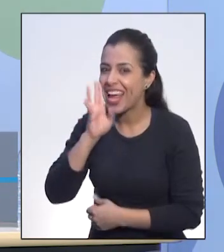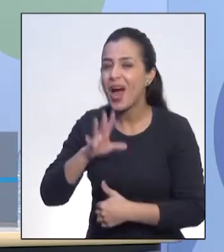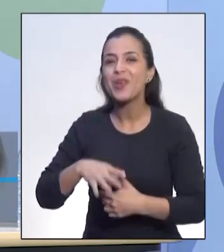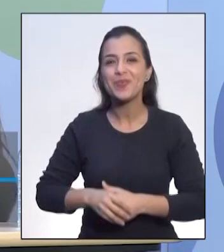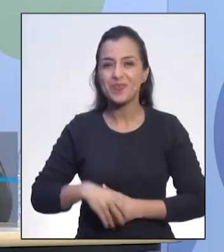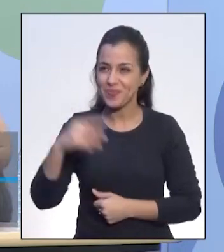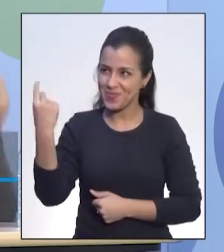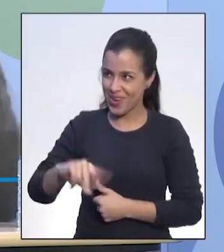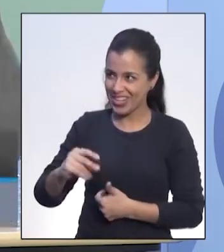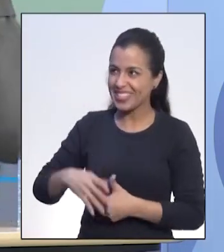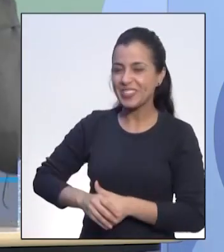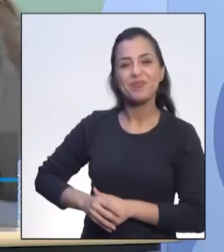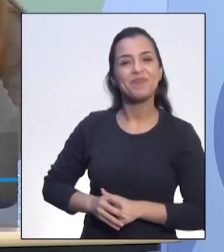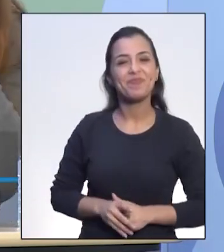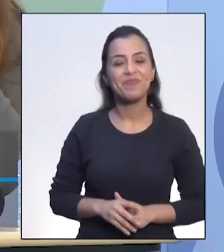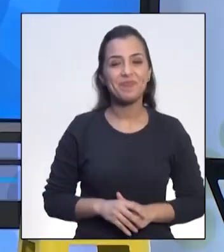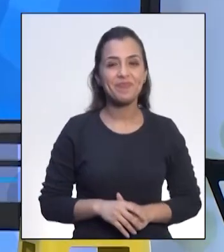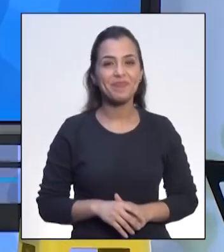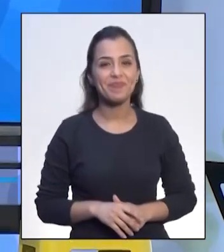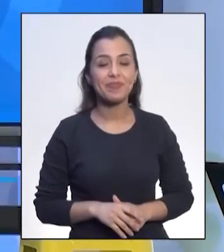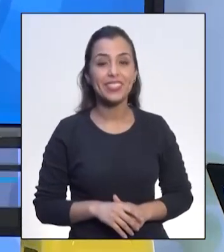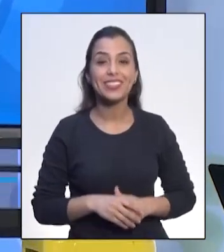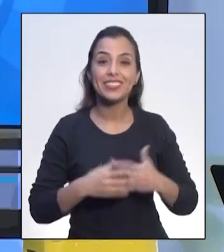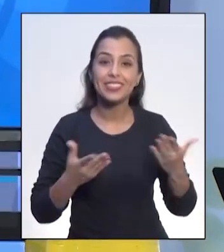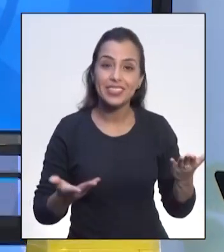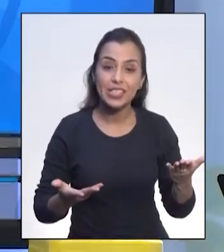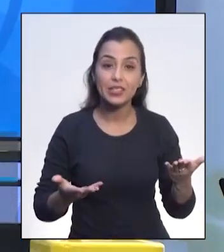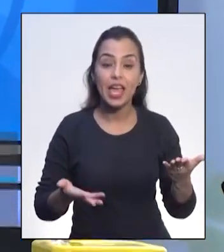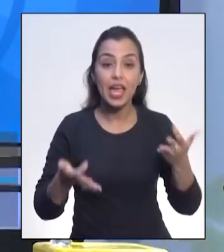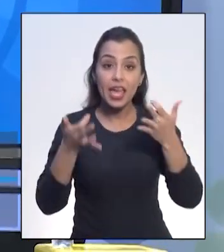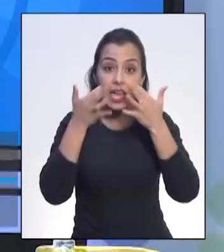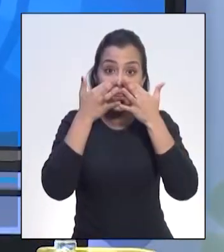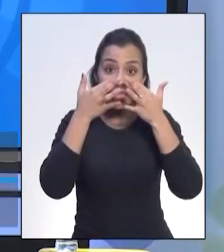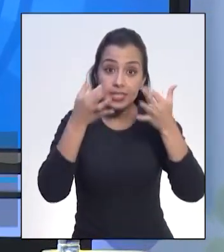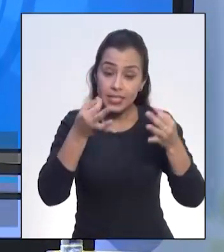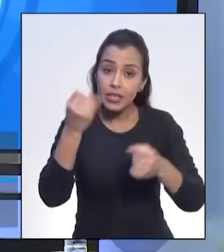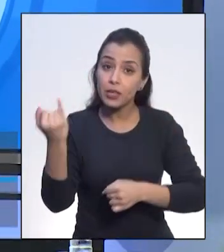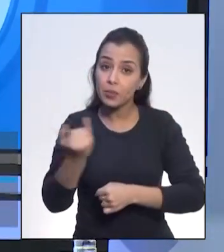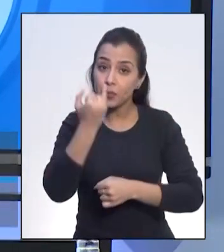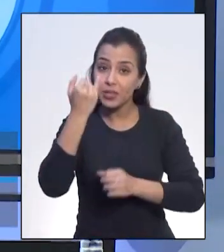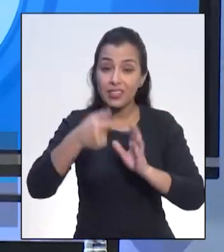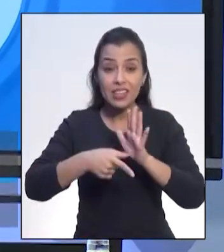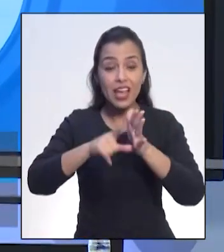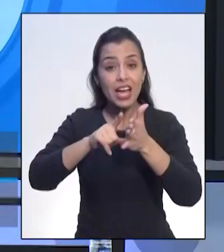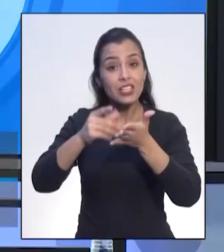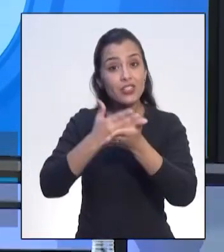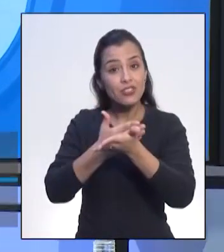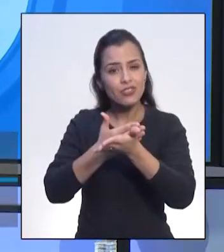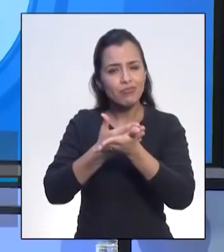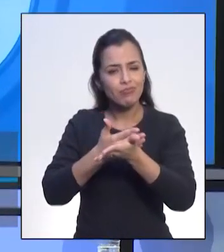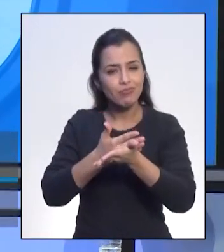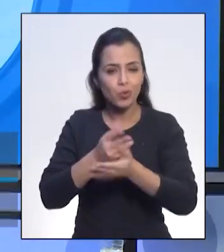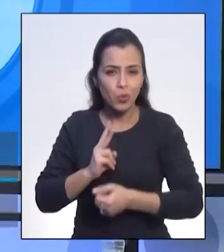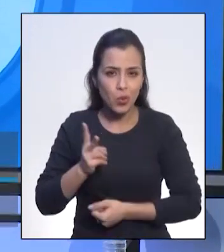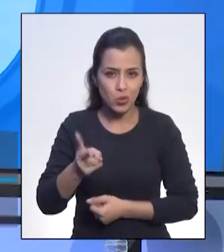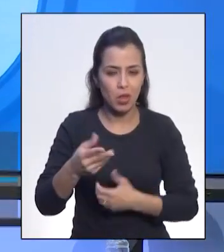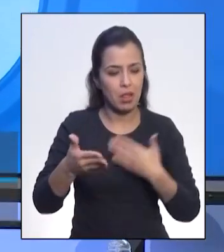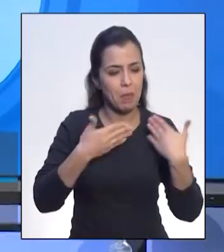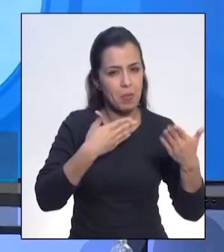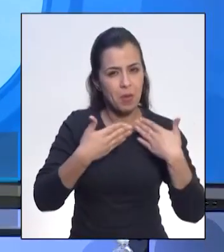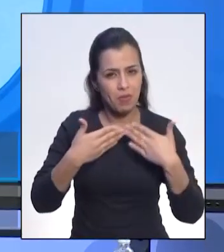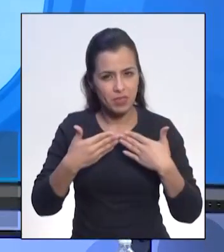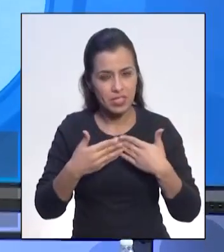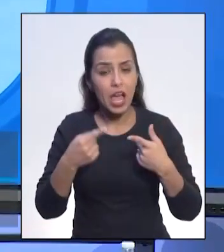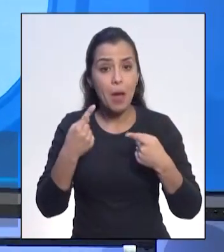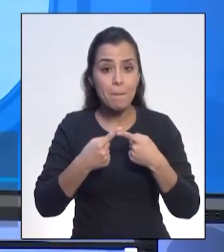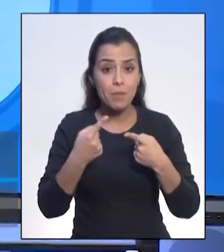Vamos embora? Vamos tocar? Vamos lá, gente. Pessoal, é importante a gente se atentar, antes da gente continuar a conversar, por que eu faço essas perguntas, e vocês vão ver que